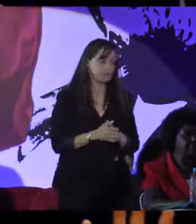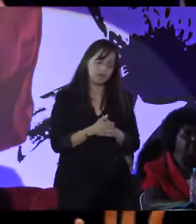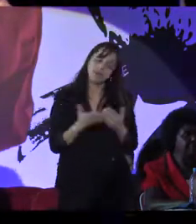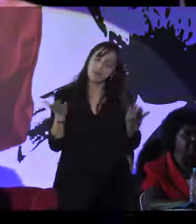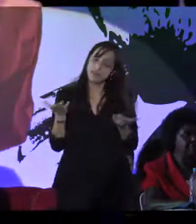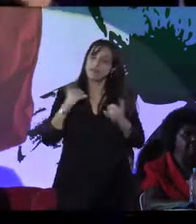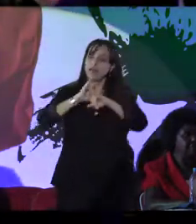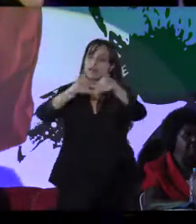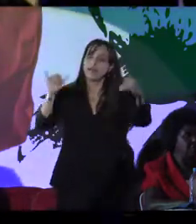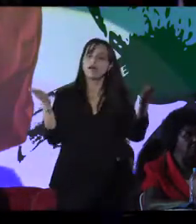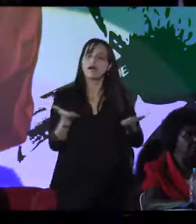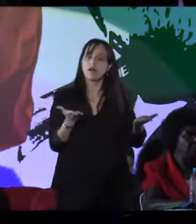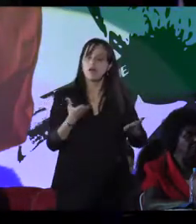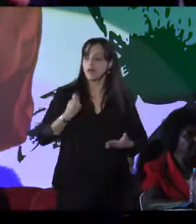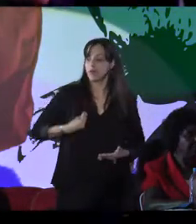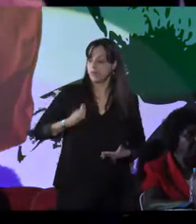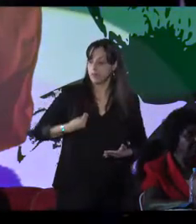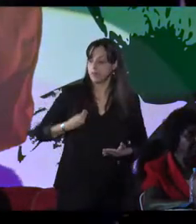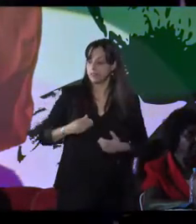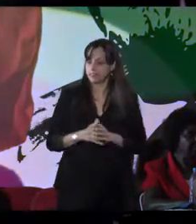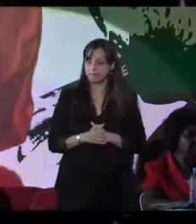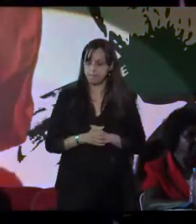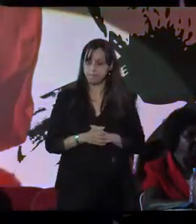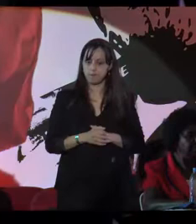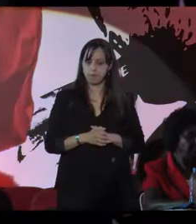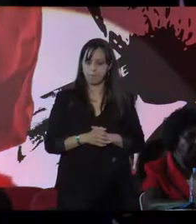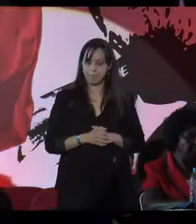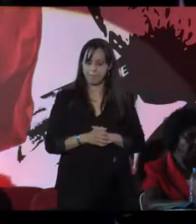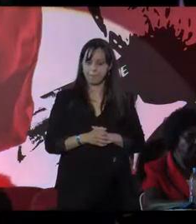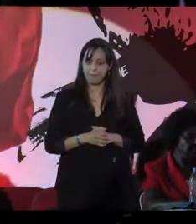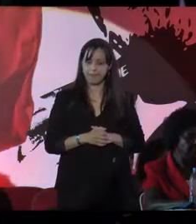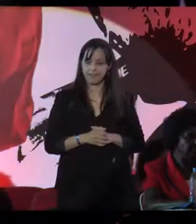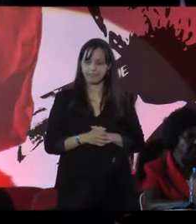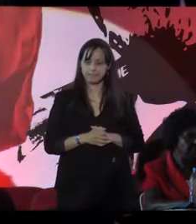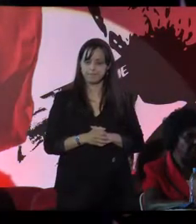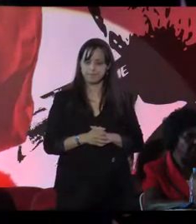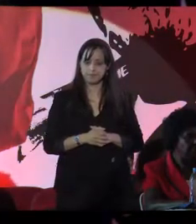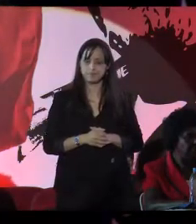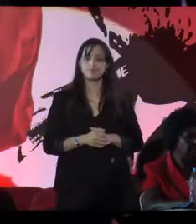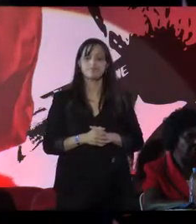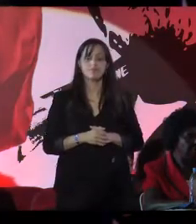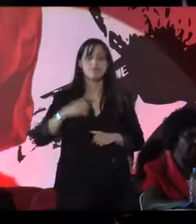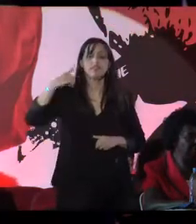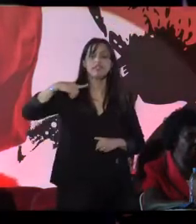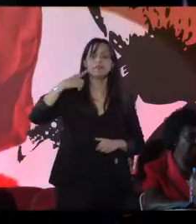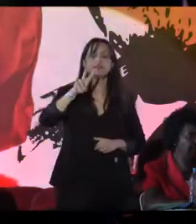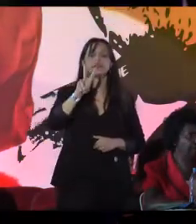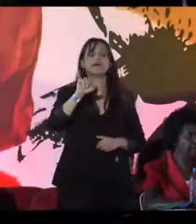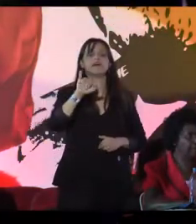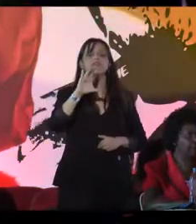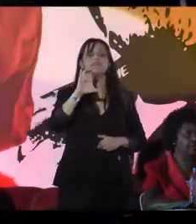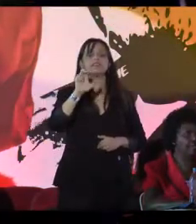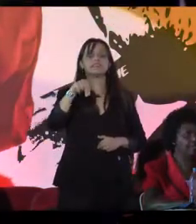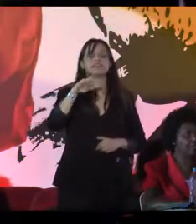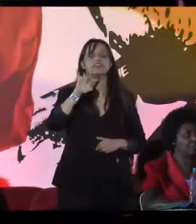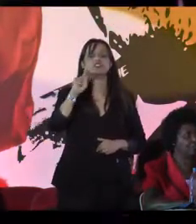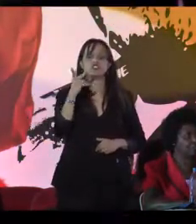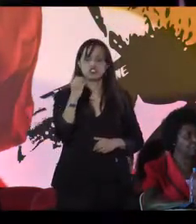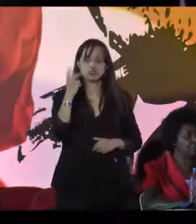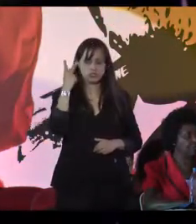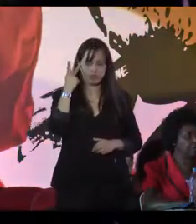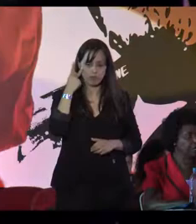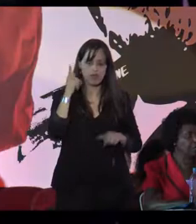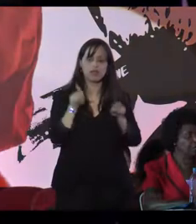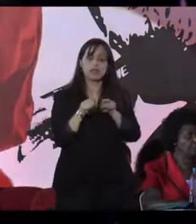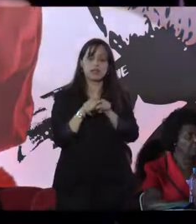queríamos anunciar, inclusive, a presença aqui de uma parte da nossa bancada, deputado Vicentinho, de São Paulo, deputado